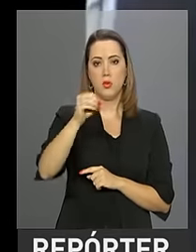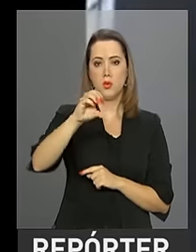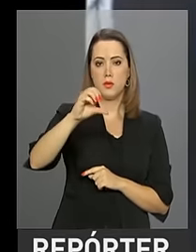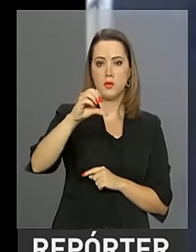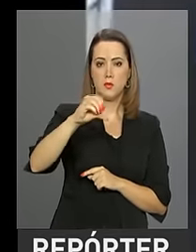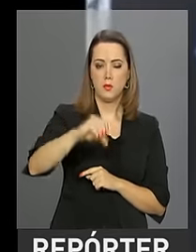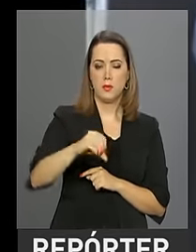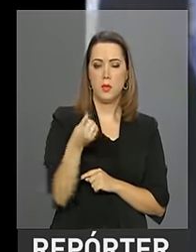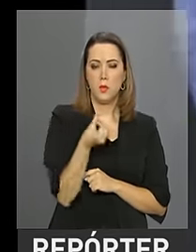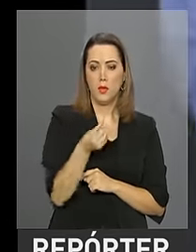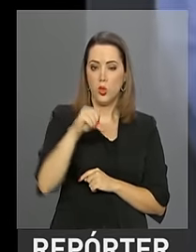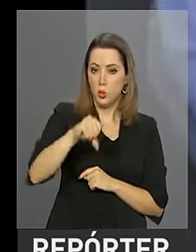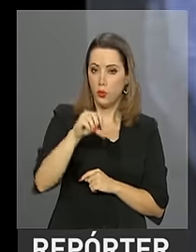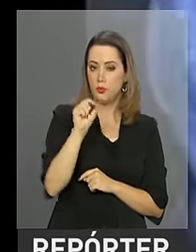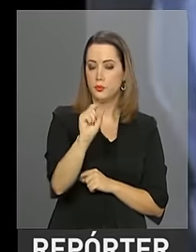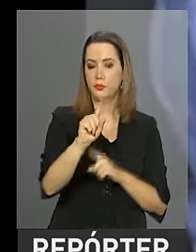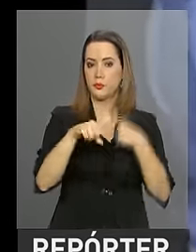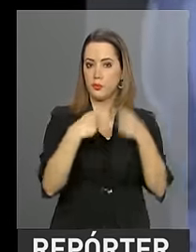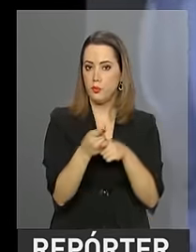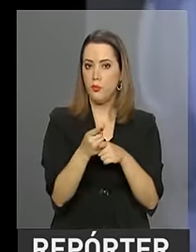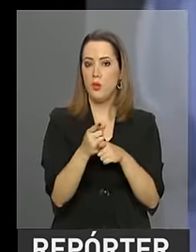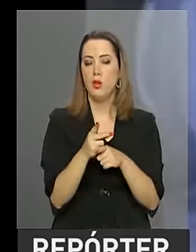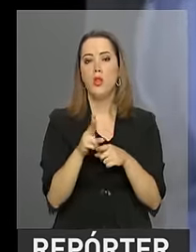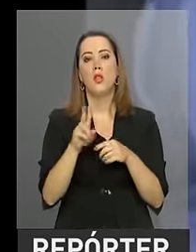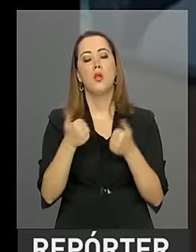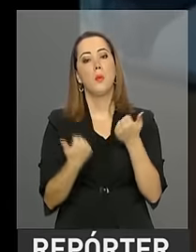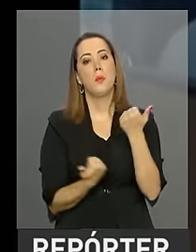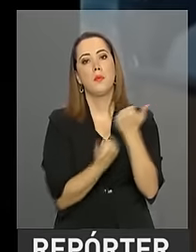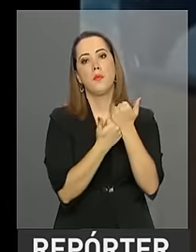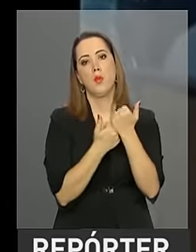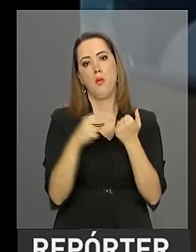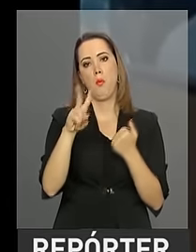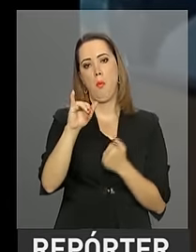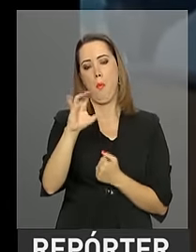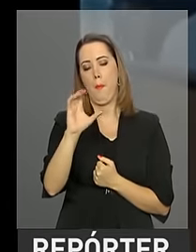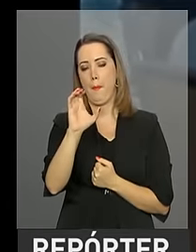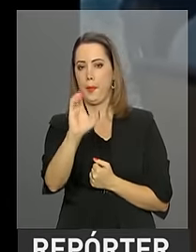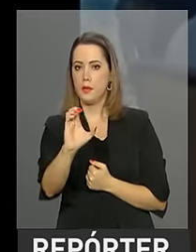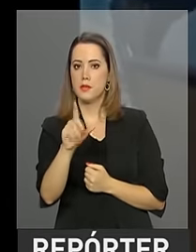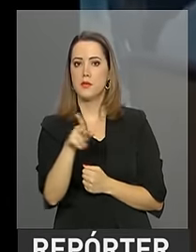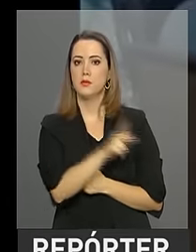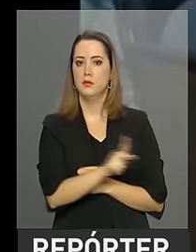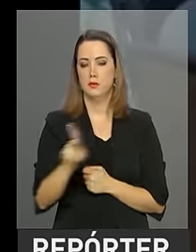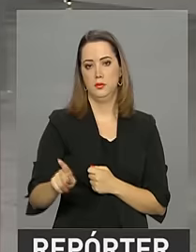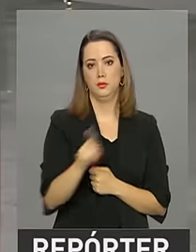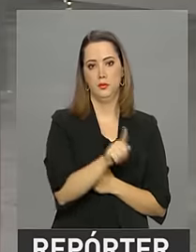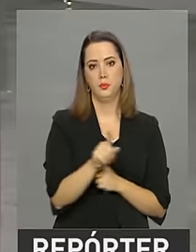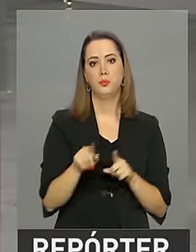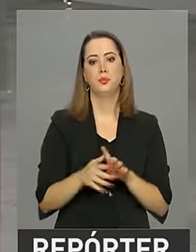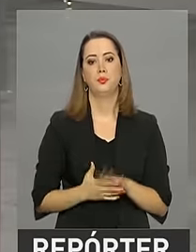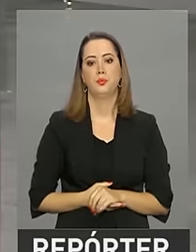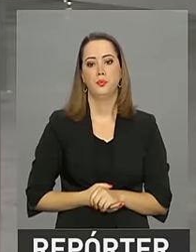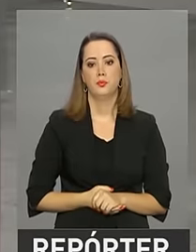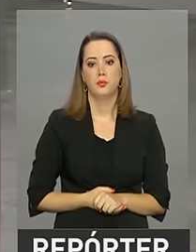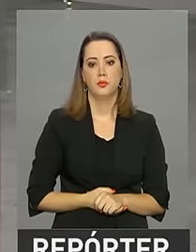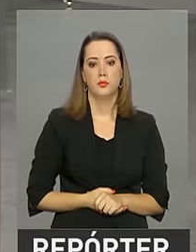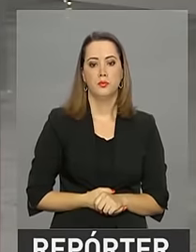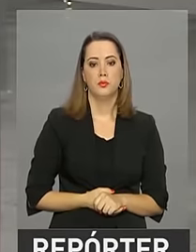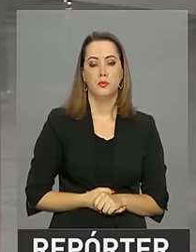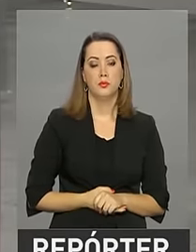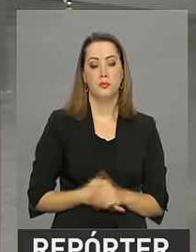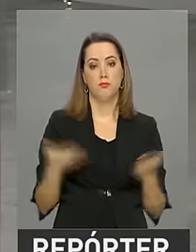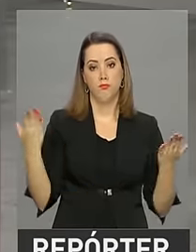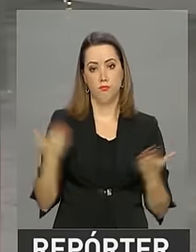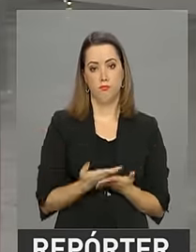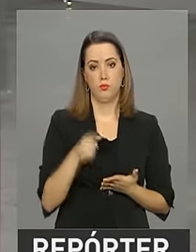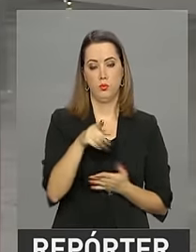vice-presidente da república na chapa da presidenta Dilma Rousseff repetiu a parceria em 2014 ainda